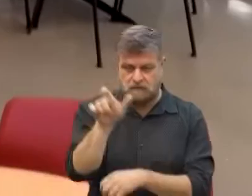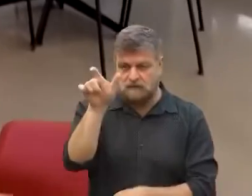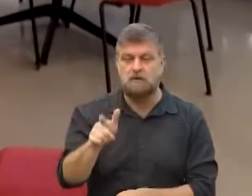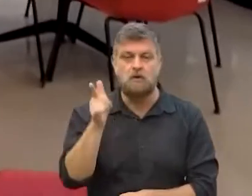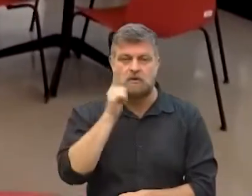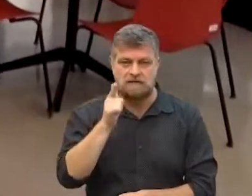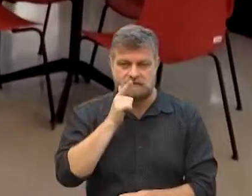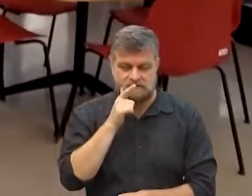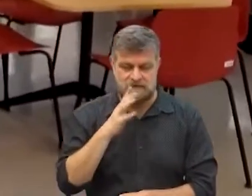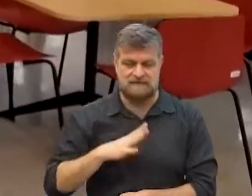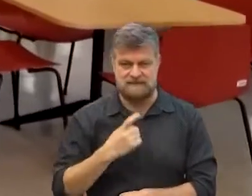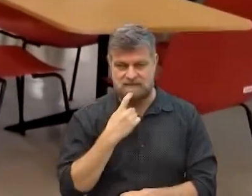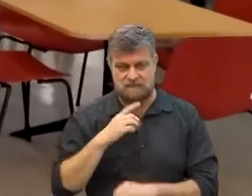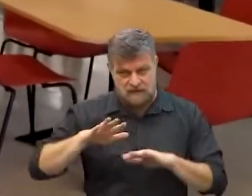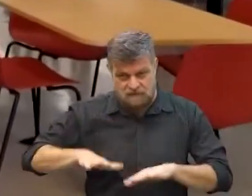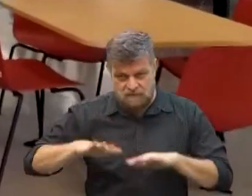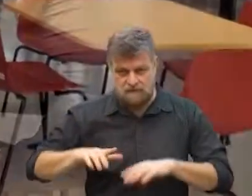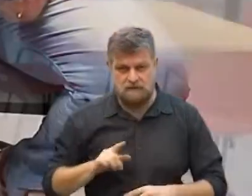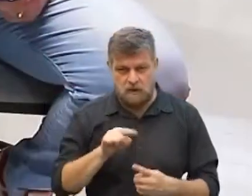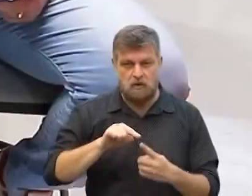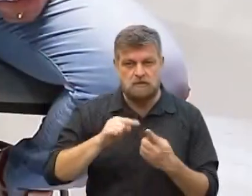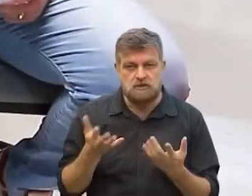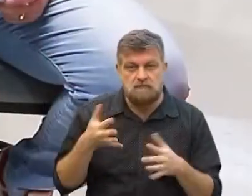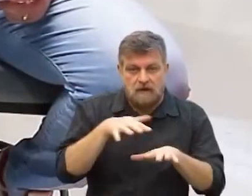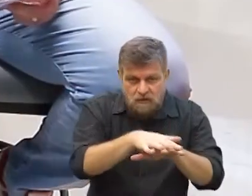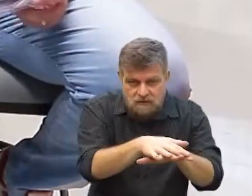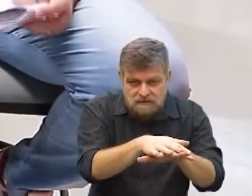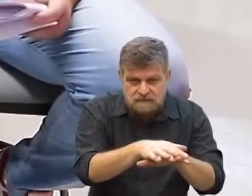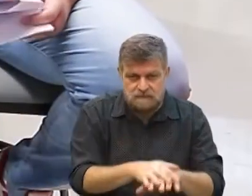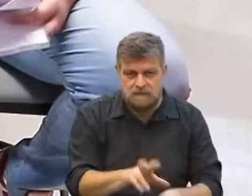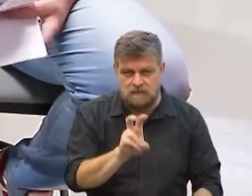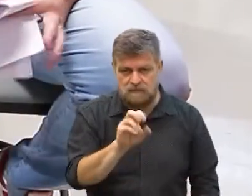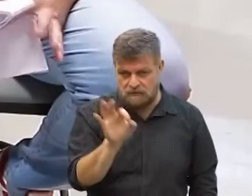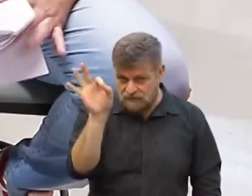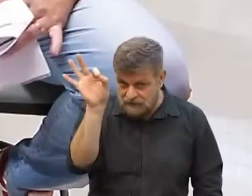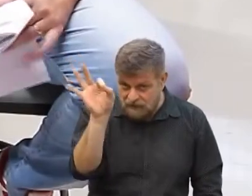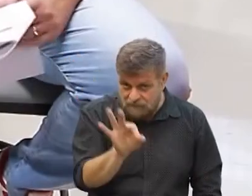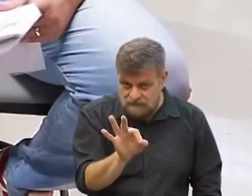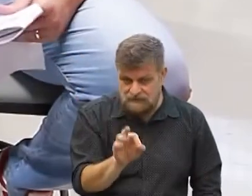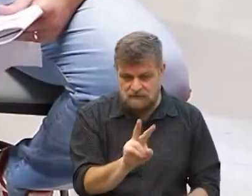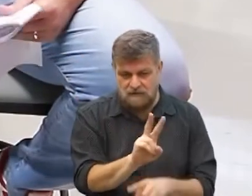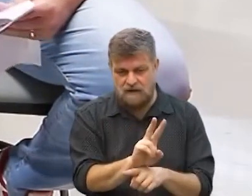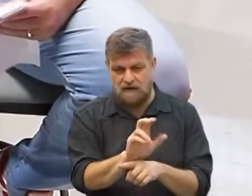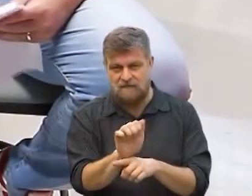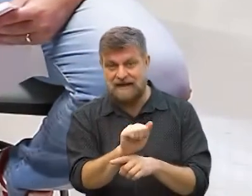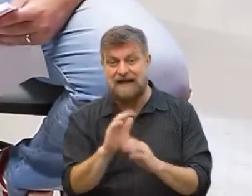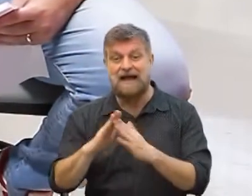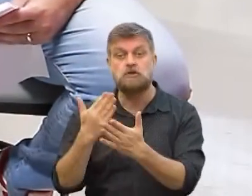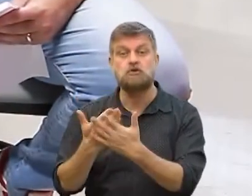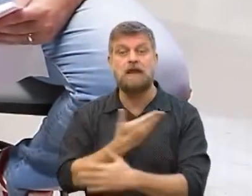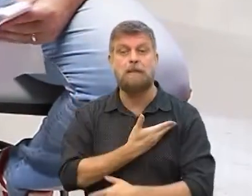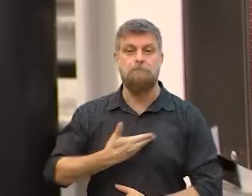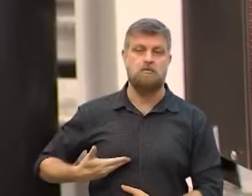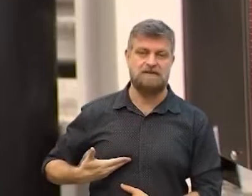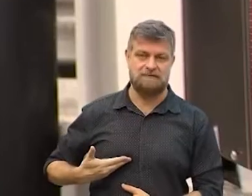manterem aqui em Campinas. Tem metas de inclusão também, professor Nelson? Pois é, 50% das vagas são para a escola pública,